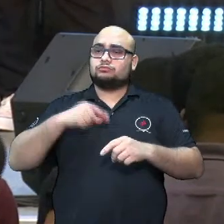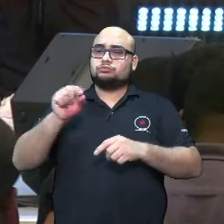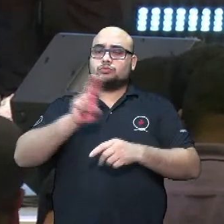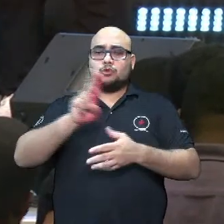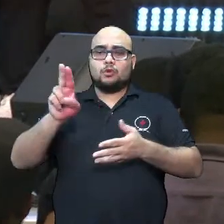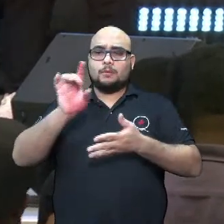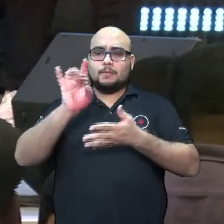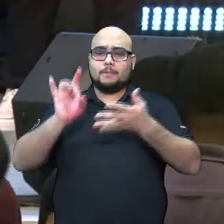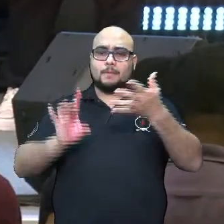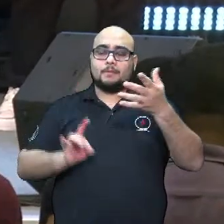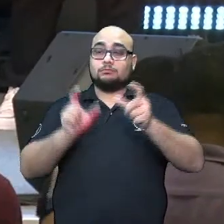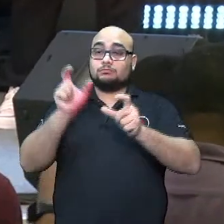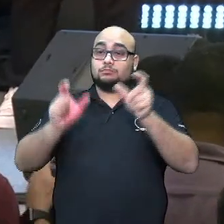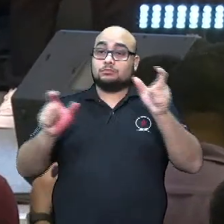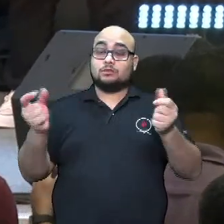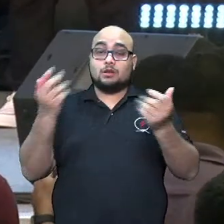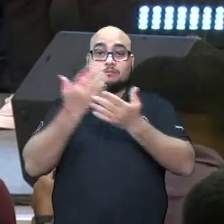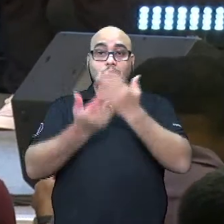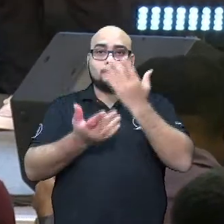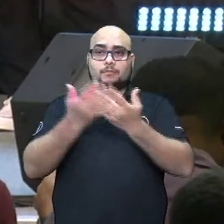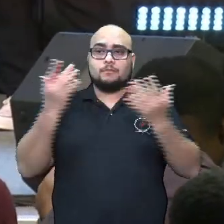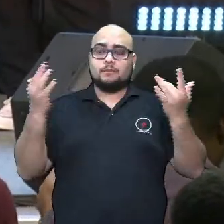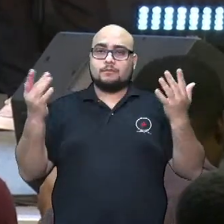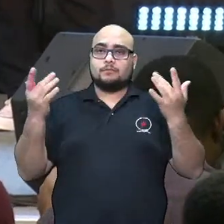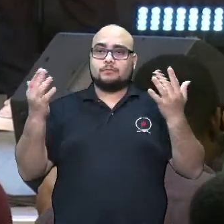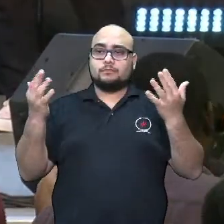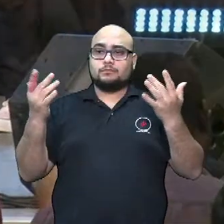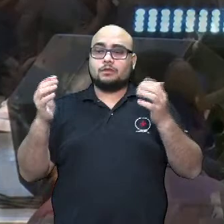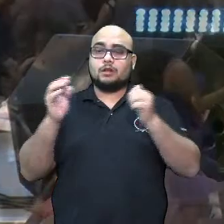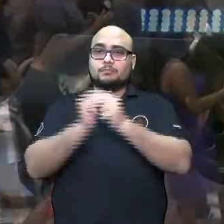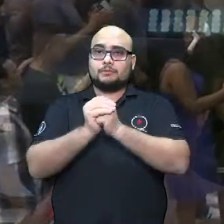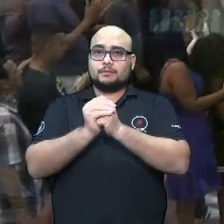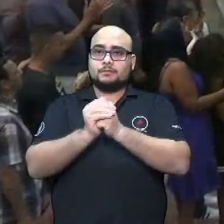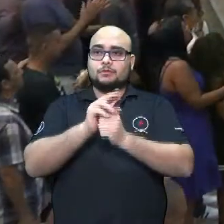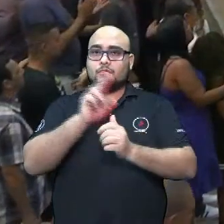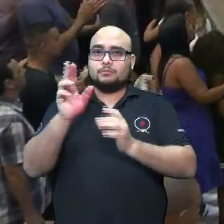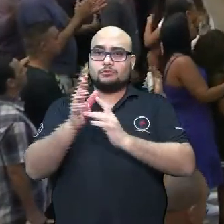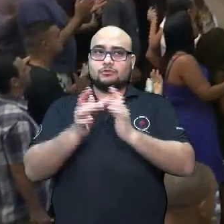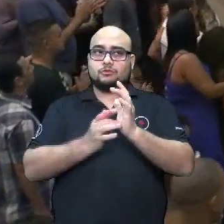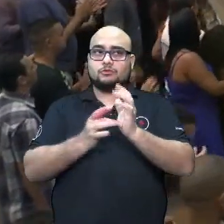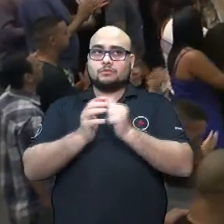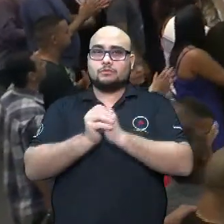Jesus. Amém e amém. Você pode aplaudir ao Senhor.